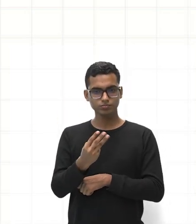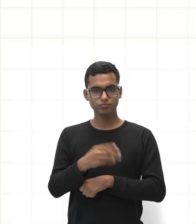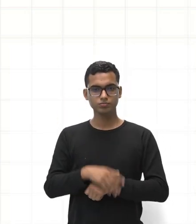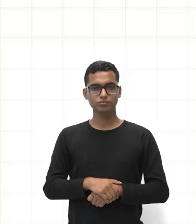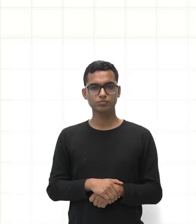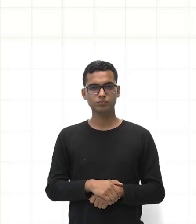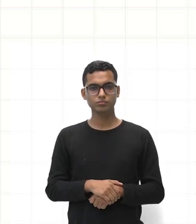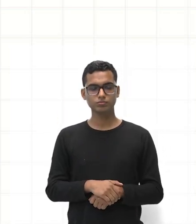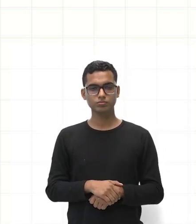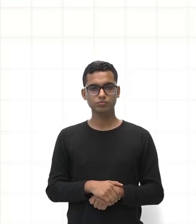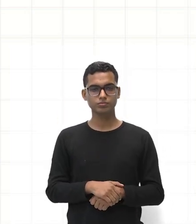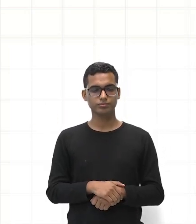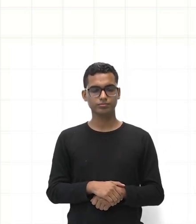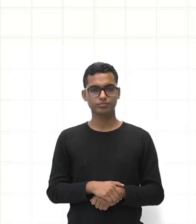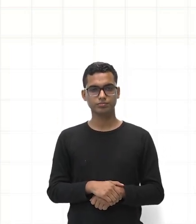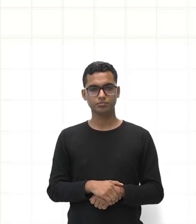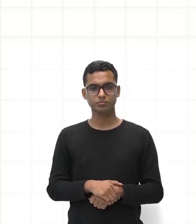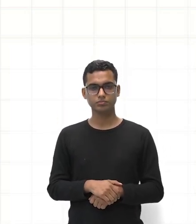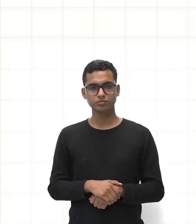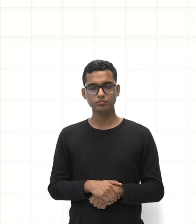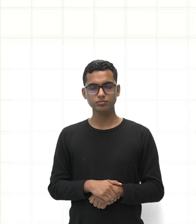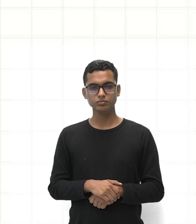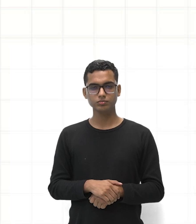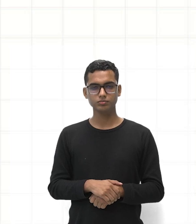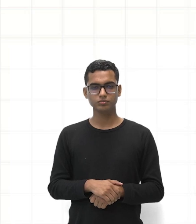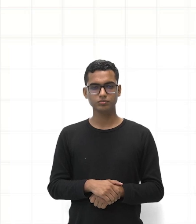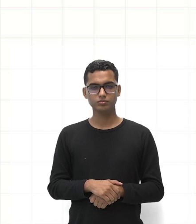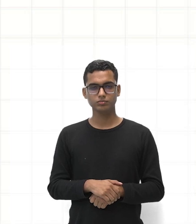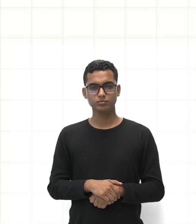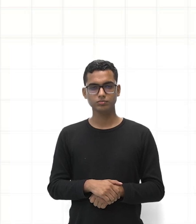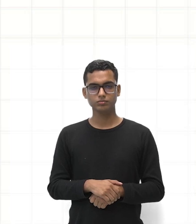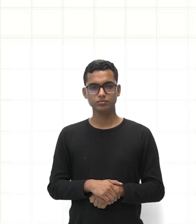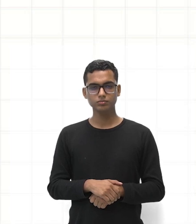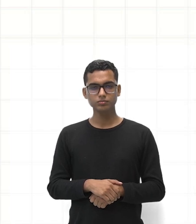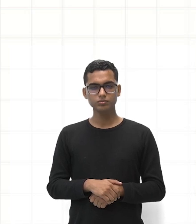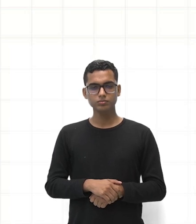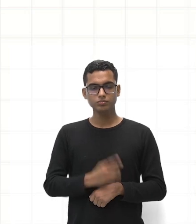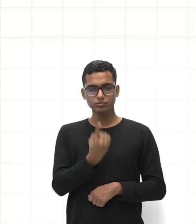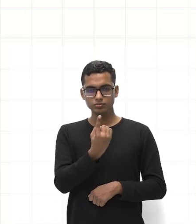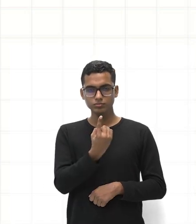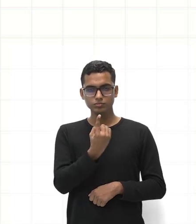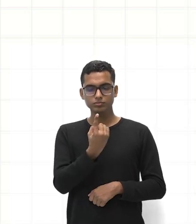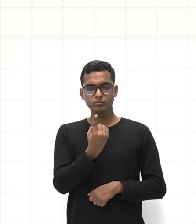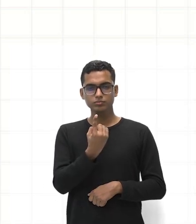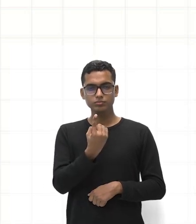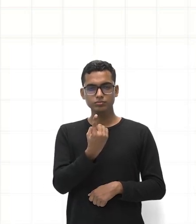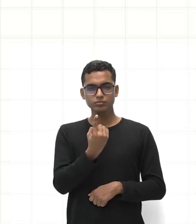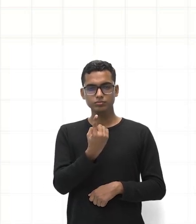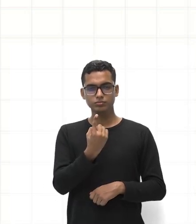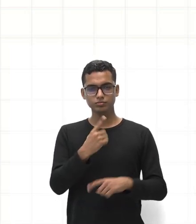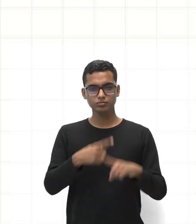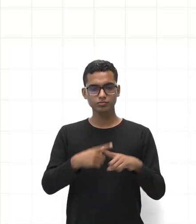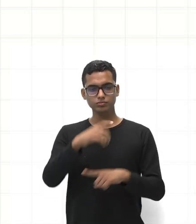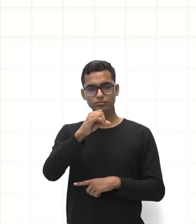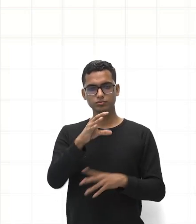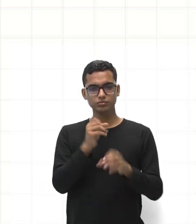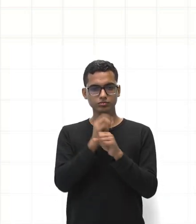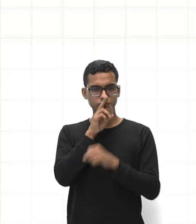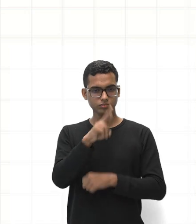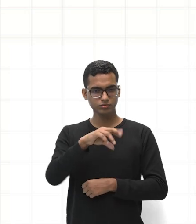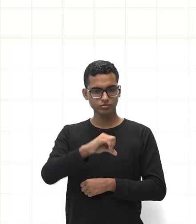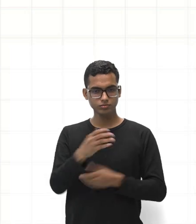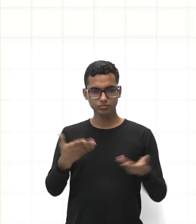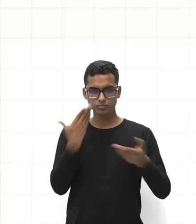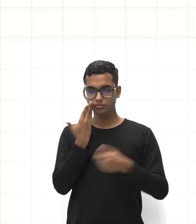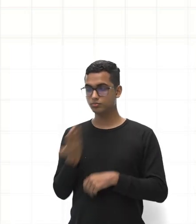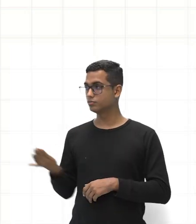Porque nós estamos multiplicando agora o número 1, tá bom? Então, 1 vezes 3, 3. 1 vezes 9,